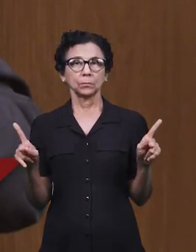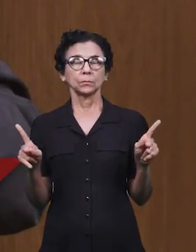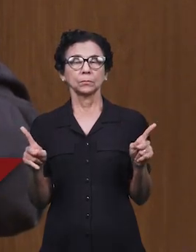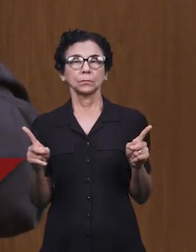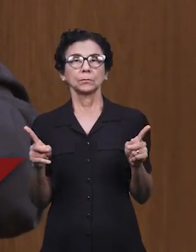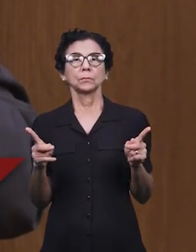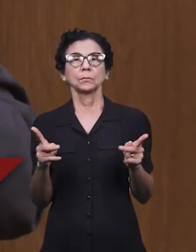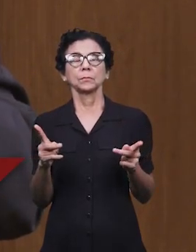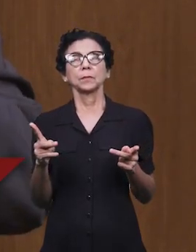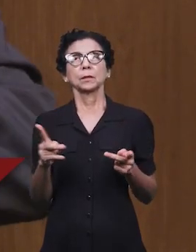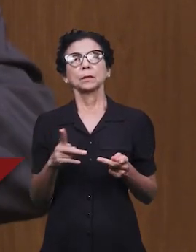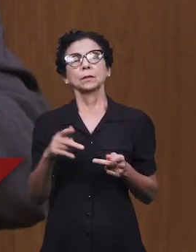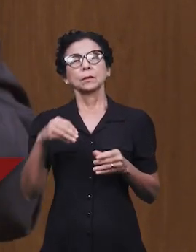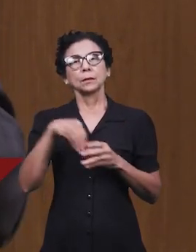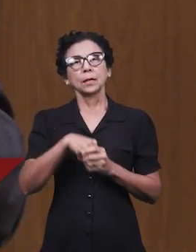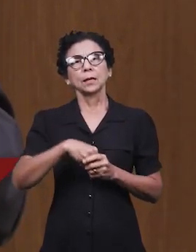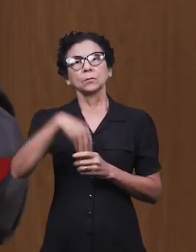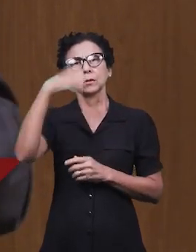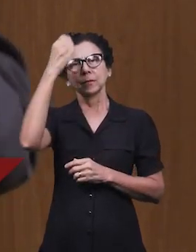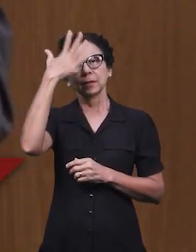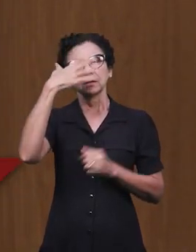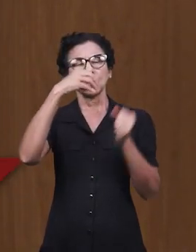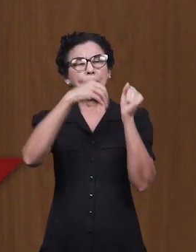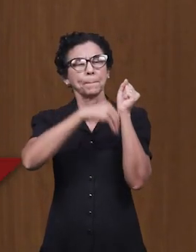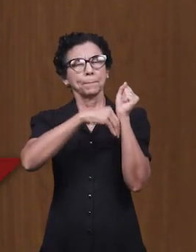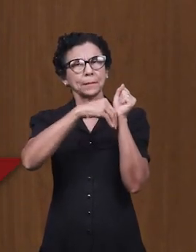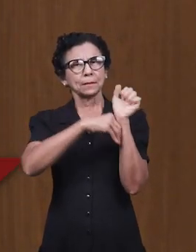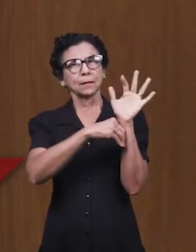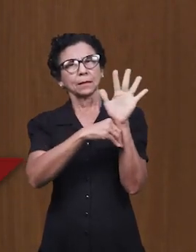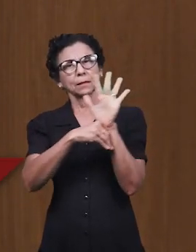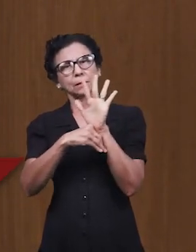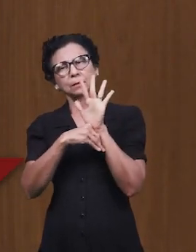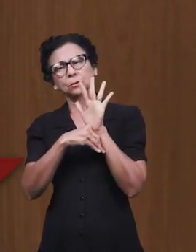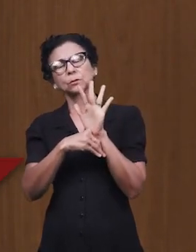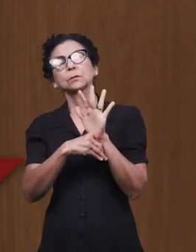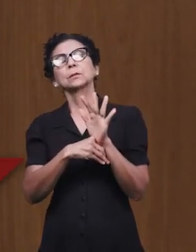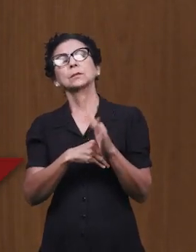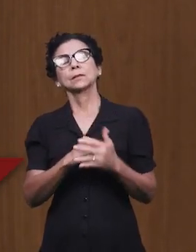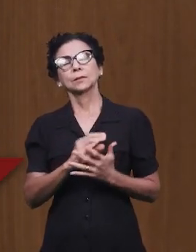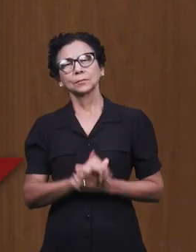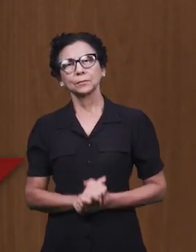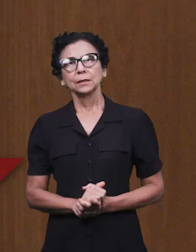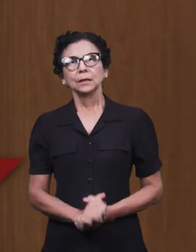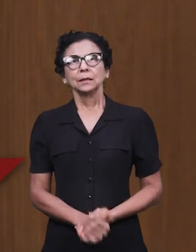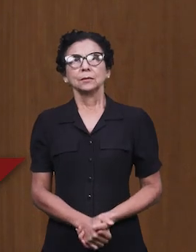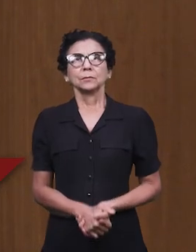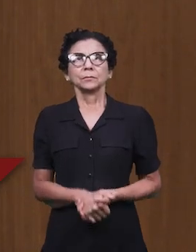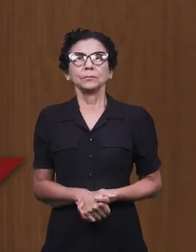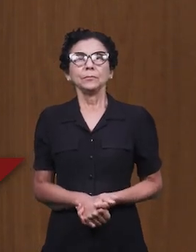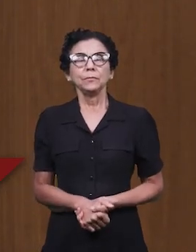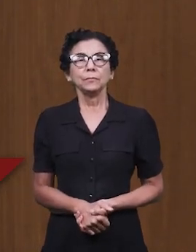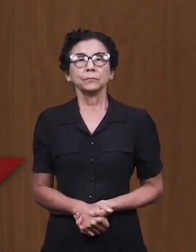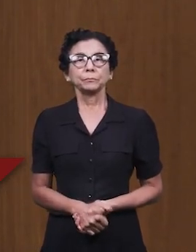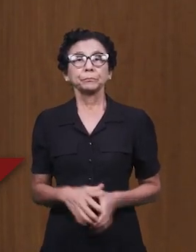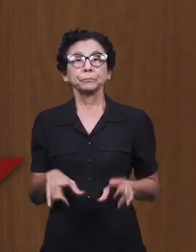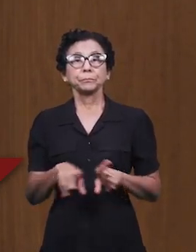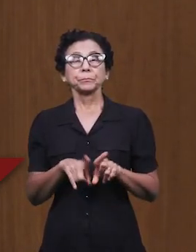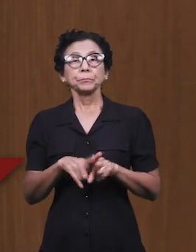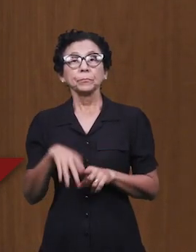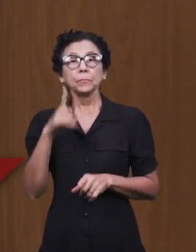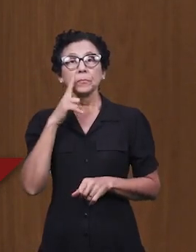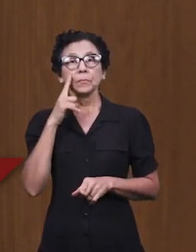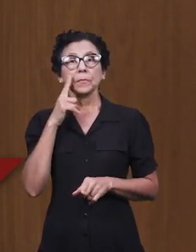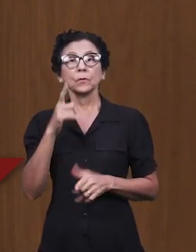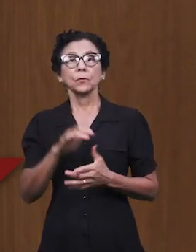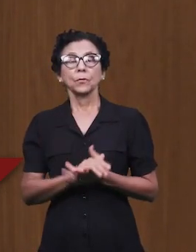sendo revelados no livro, coisa maravilhosa, né? Vamos ver os juízos, né, dele para a história que